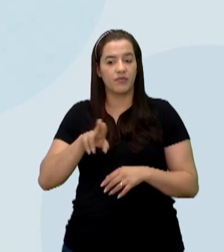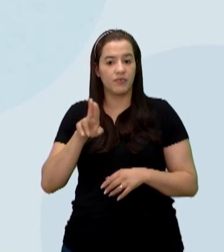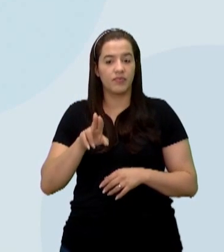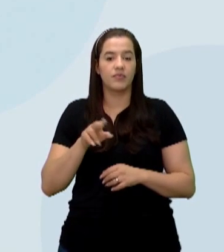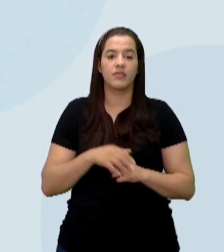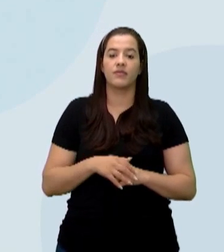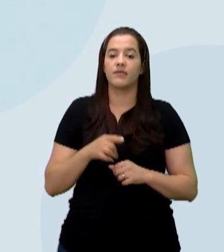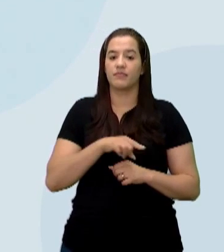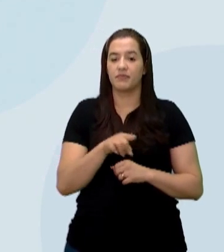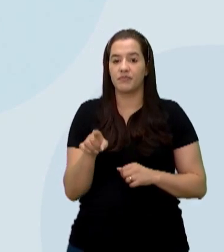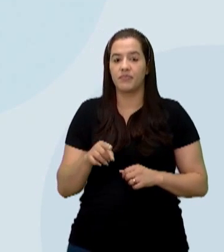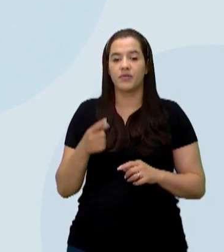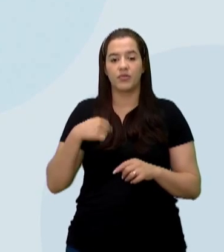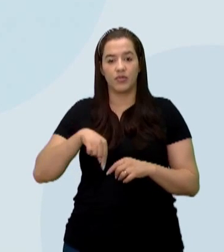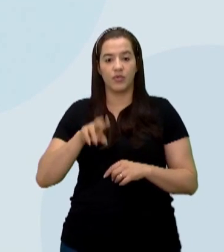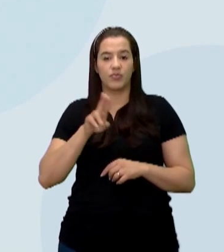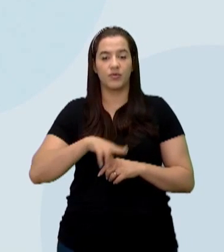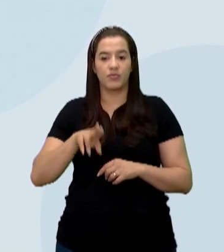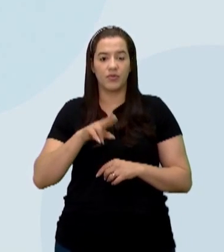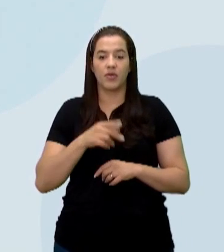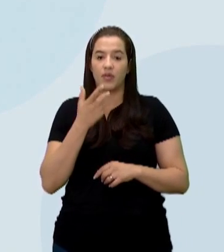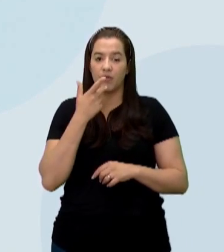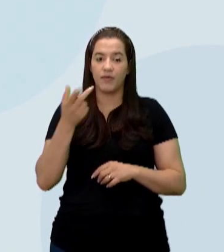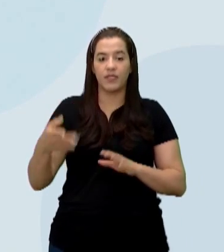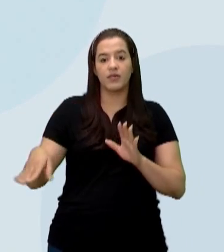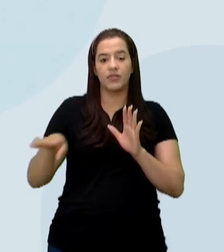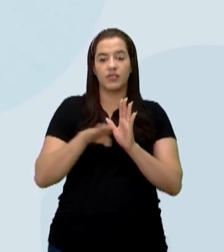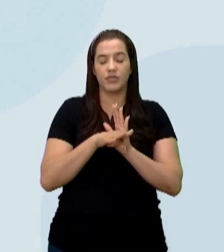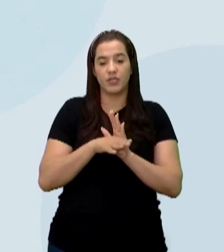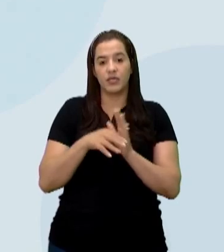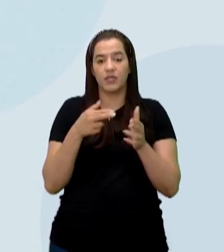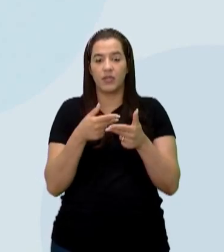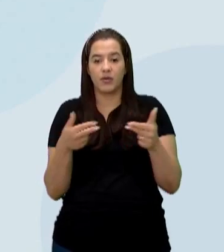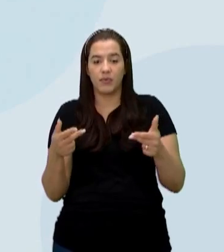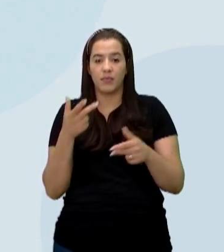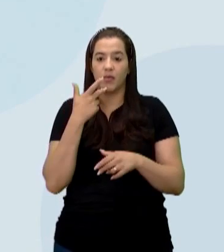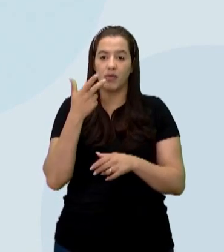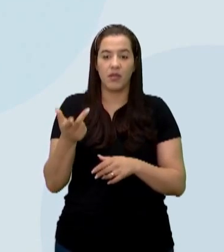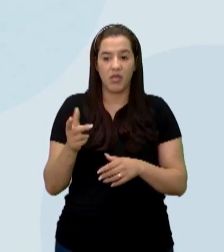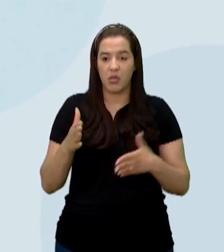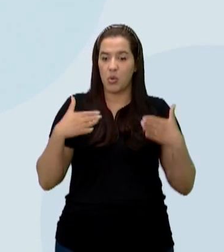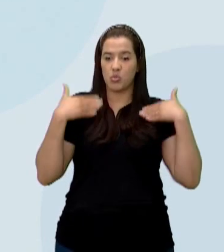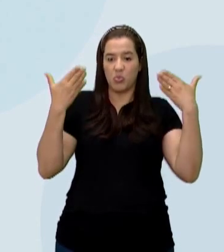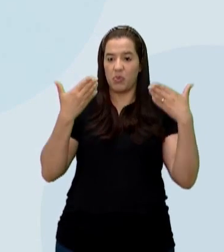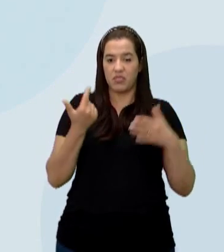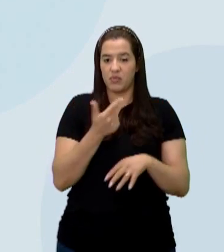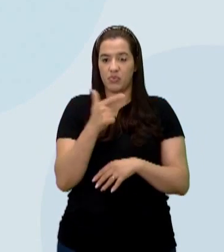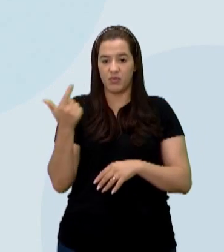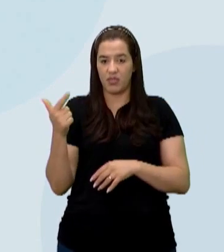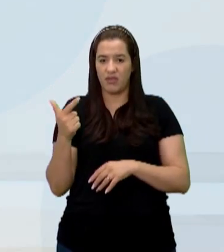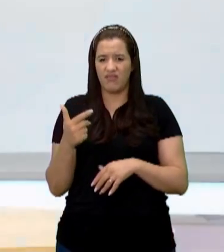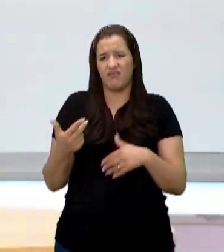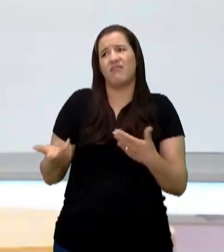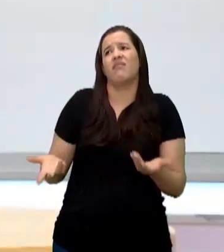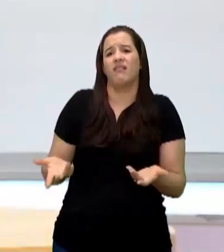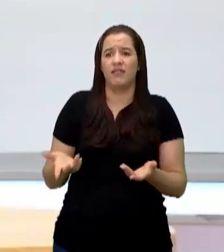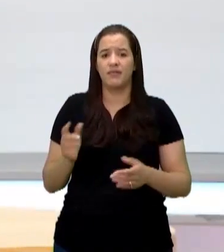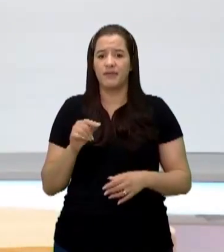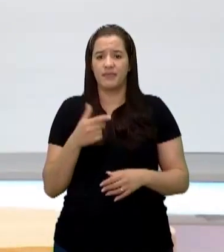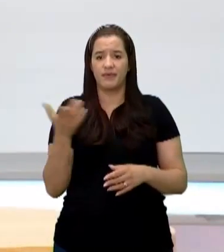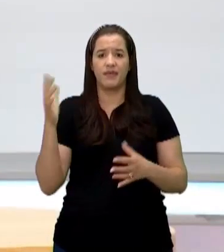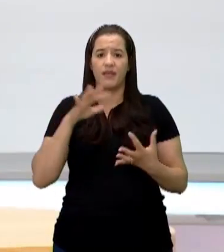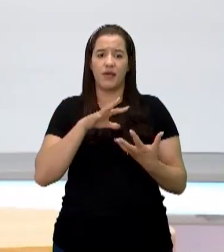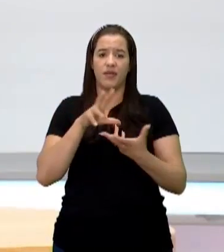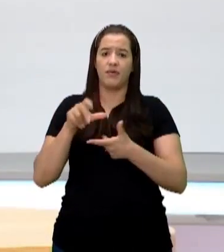talvez vocês não utilizem, mas nós utilizamos isso. Quando alguém chega com alguma coisa para nós que não é surpresa alguma, nós falamos, nossa, descobriu